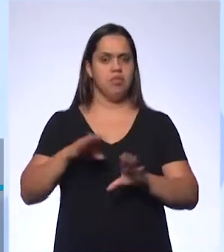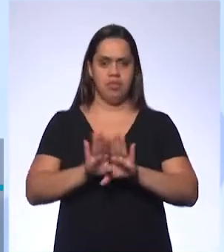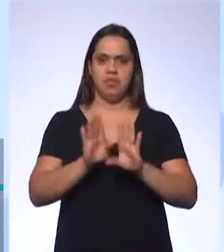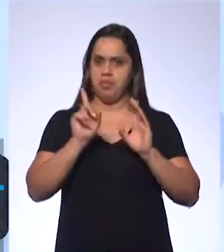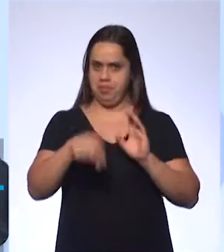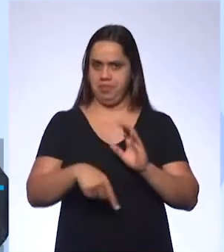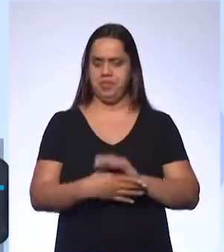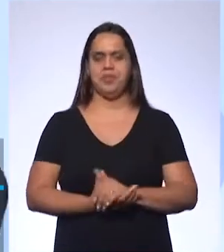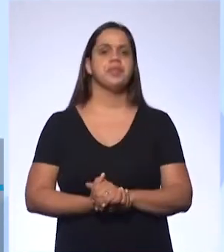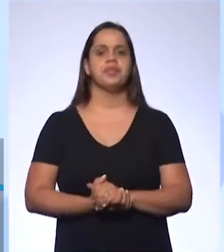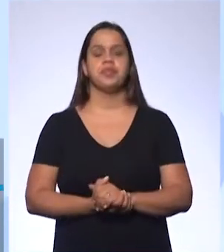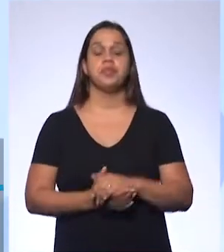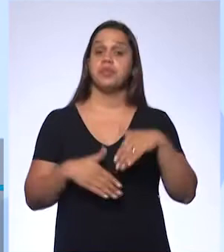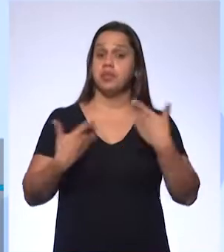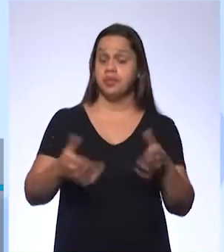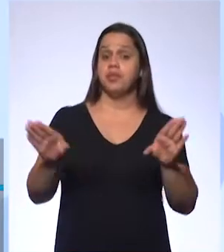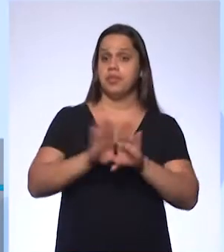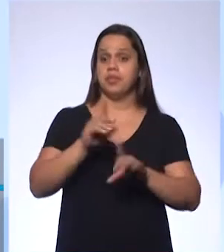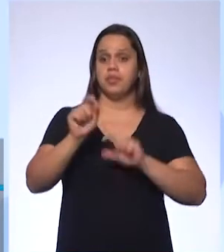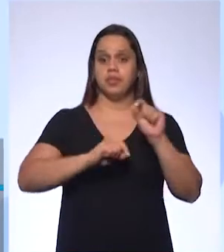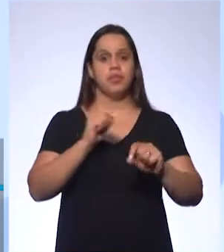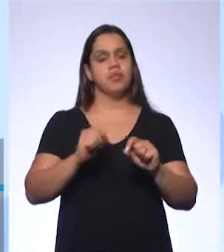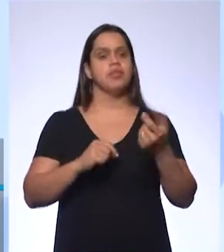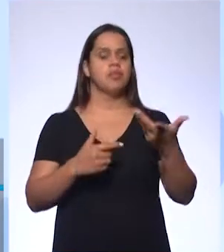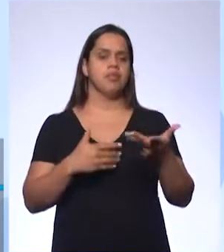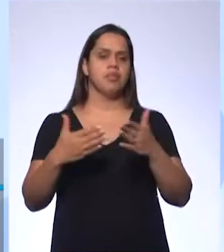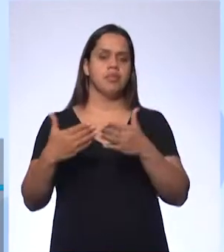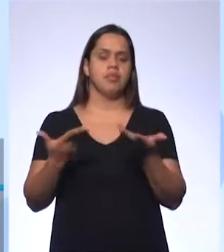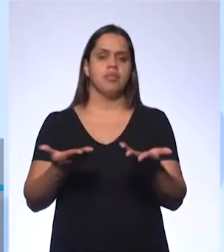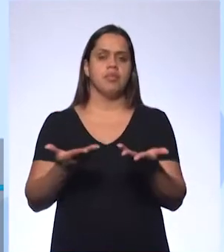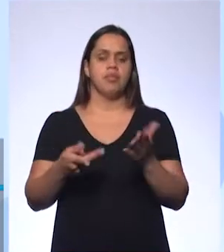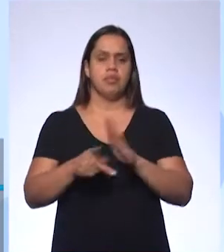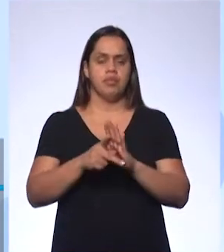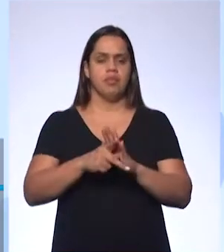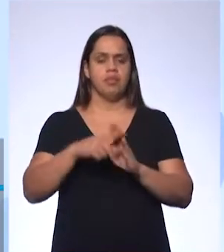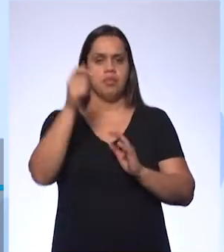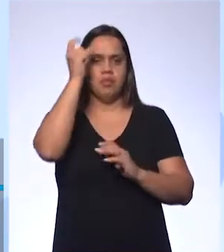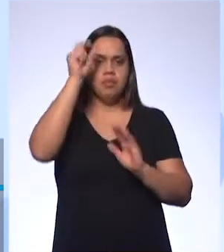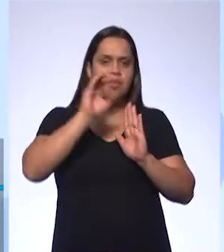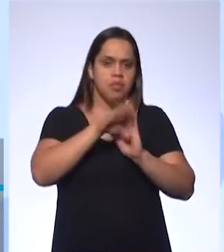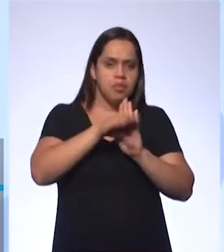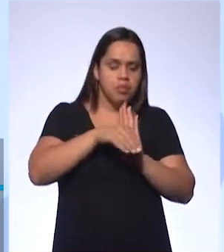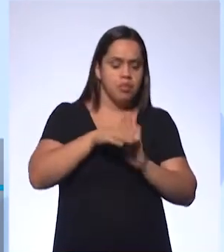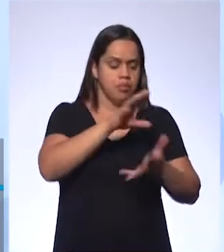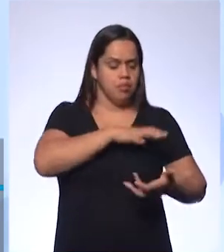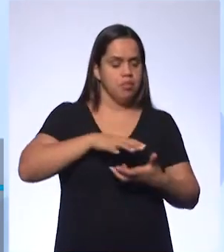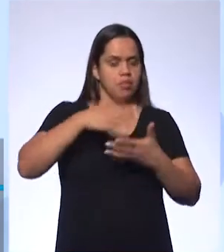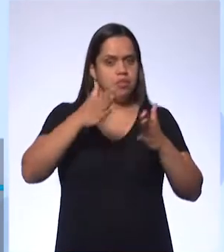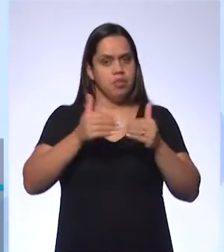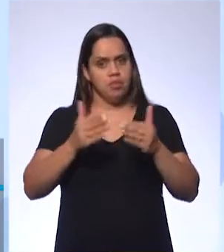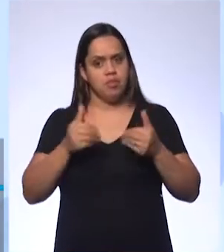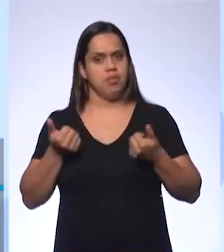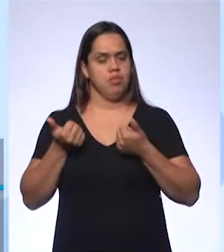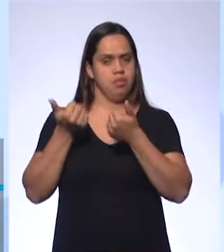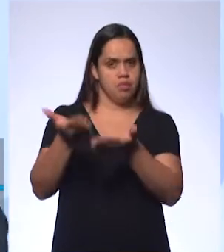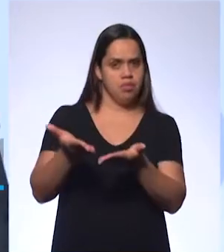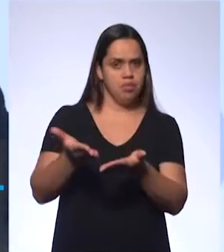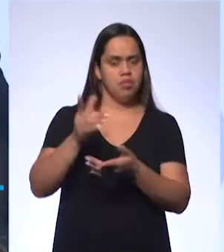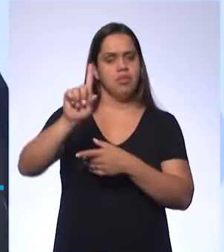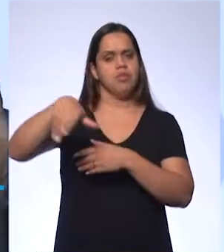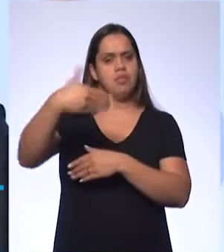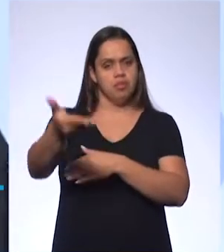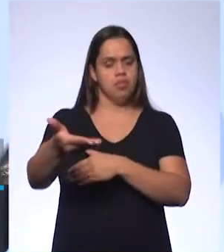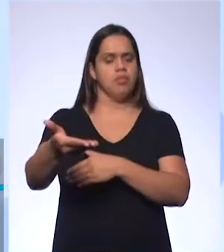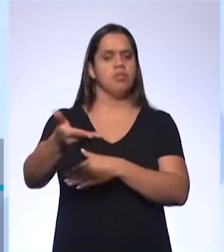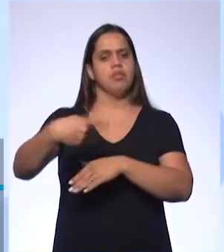Tá? E também, claro, emprestar, né, do seu próprio conceito, do seu próprio mundo, para, né, o ambiente